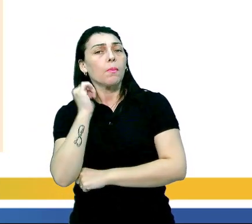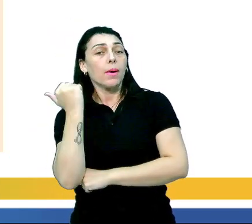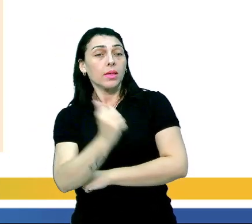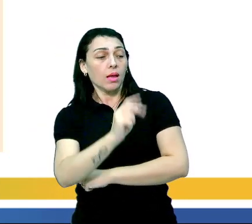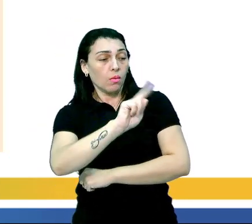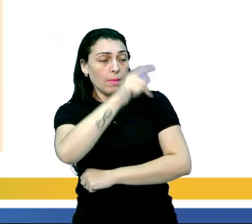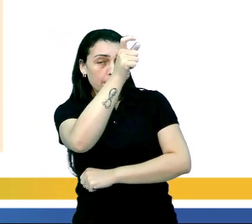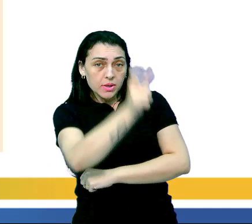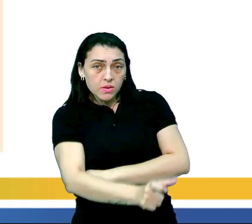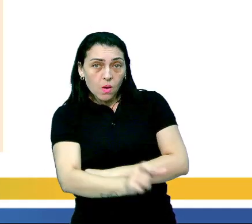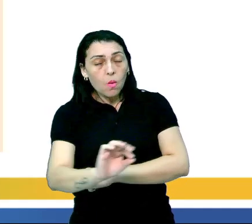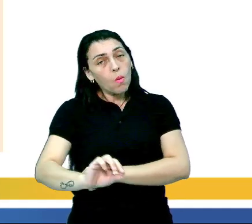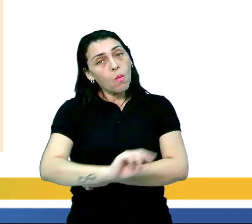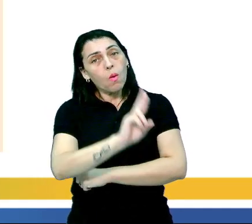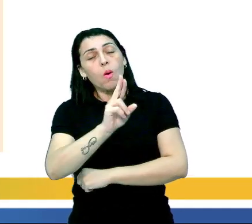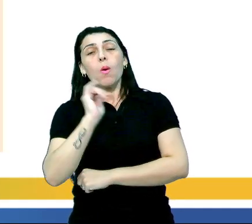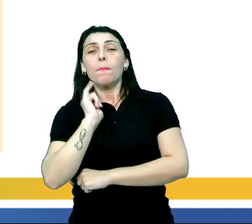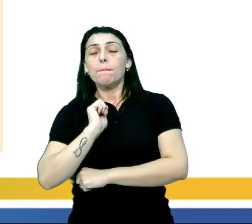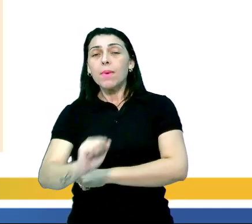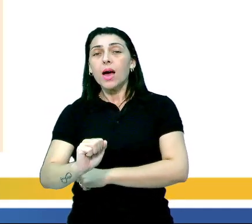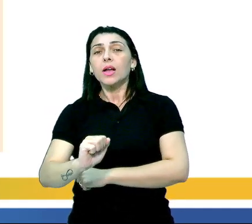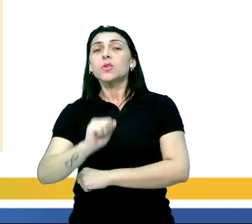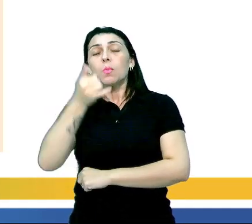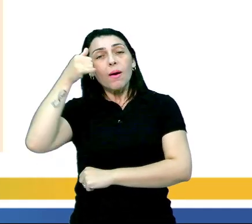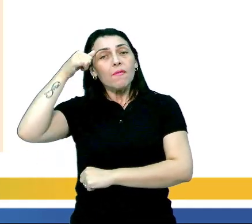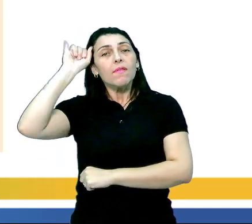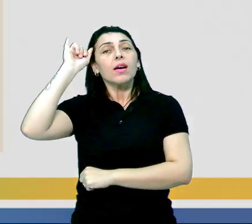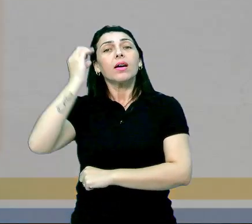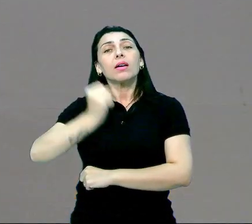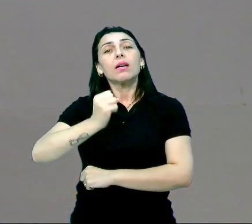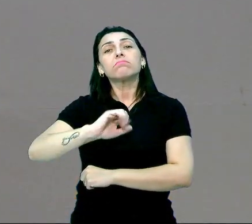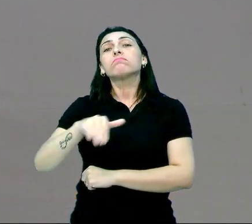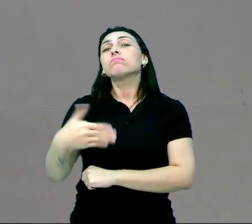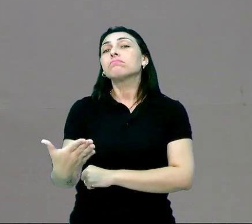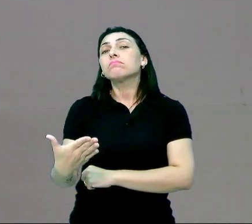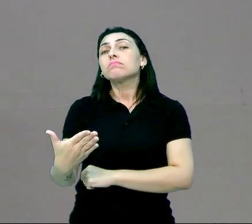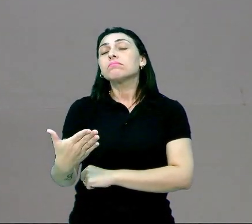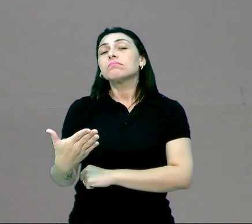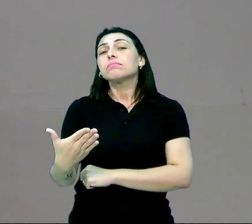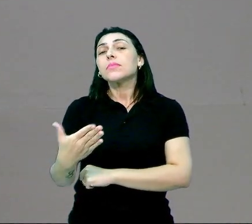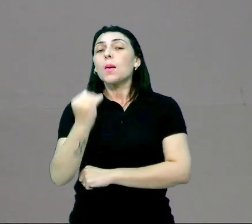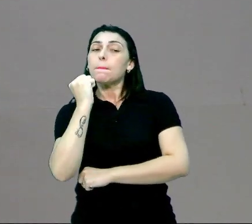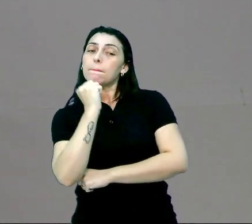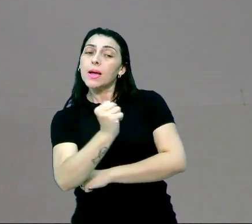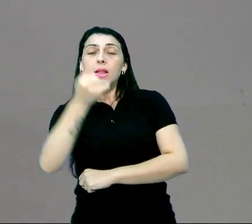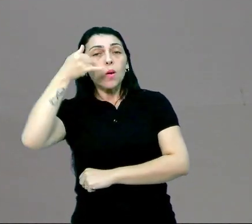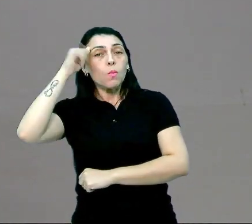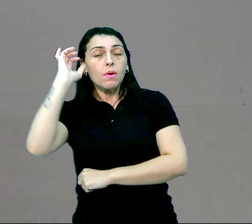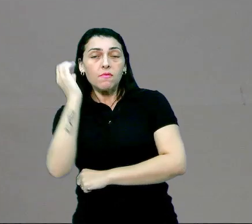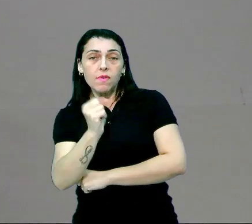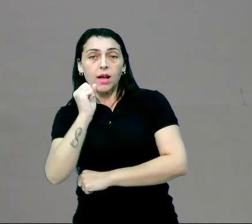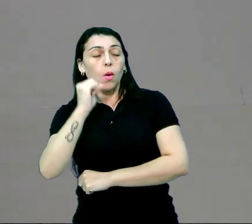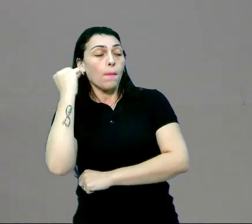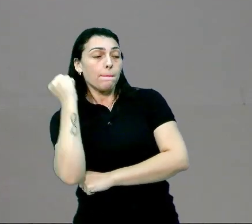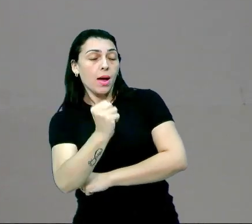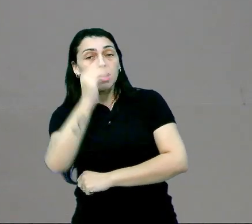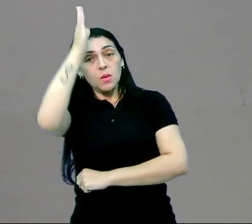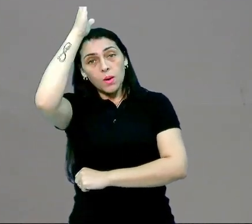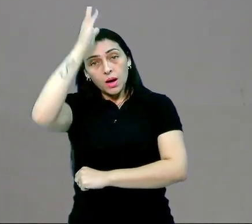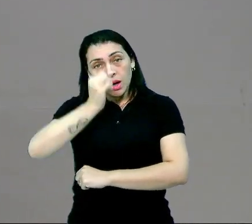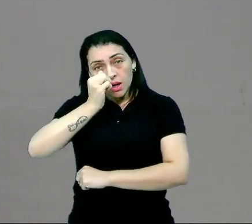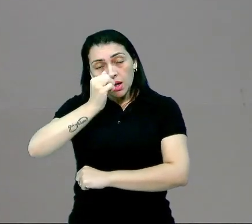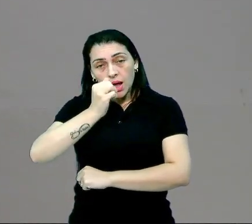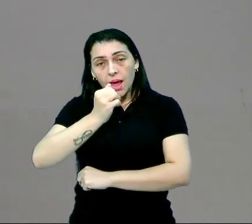um ser humano ou preferível que eu mate uma vaca? É preferível que eu mate uma vaca ou que eu mate uma galinha?